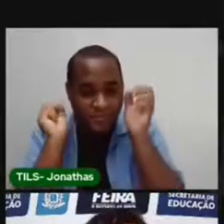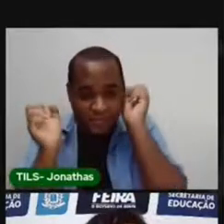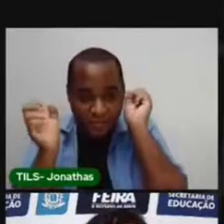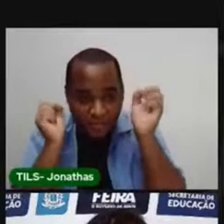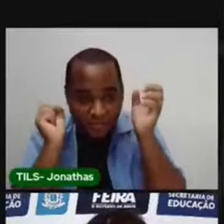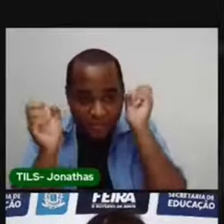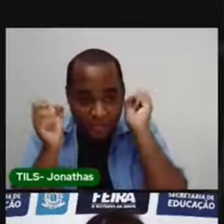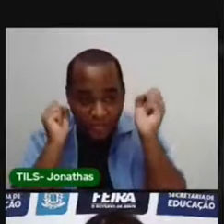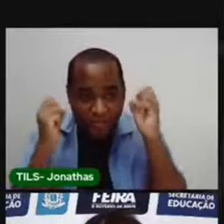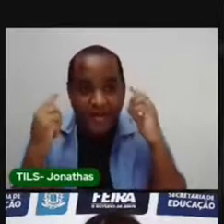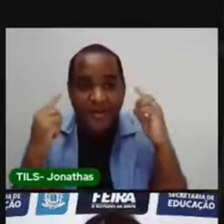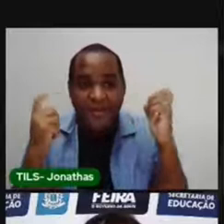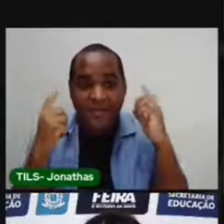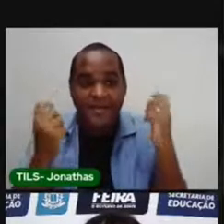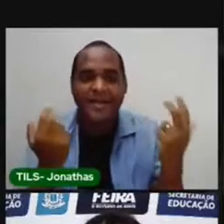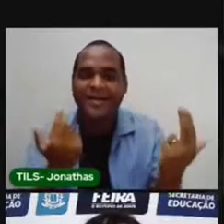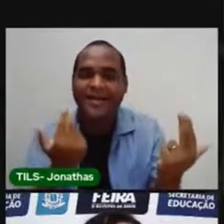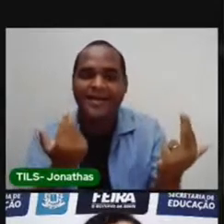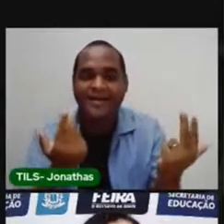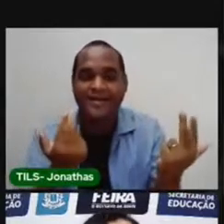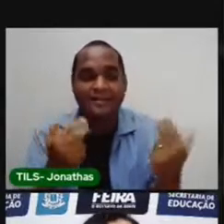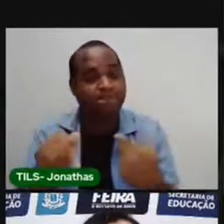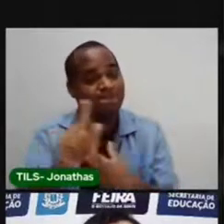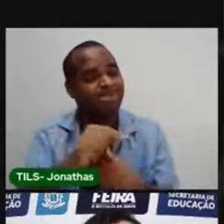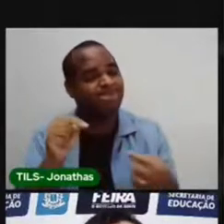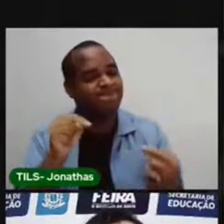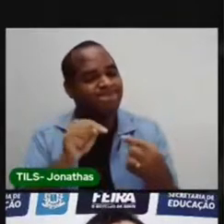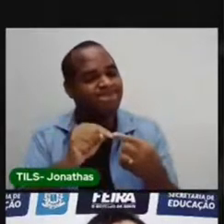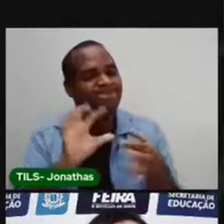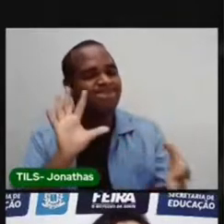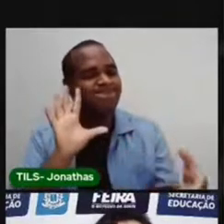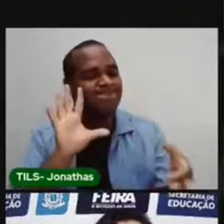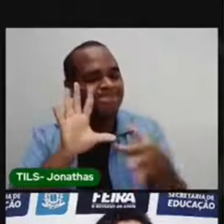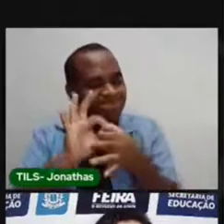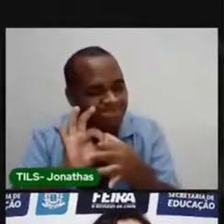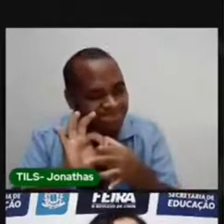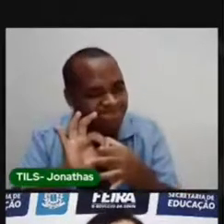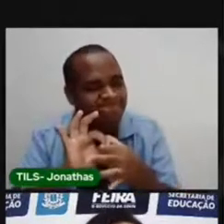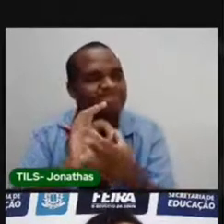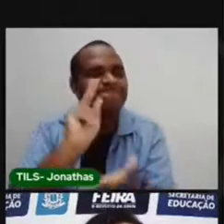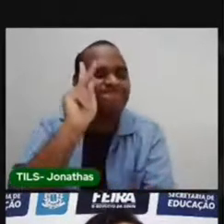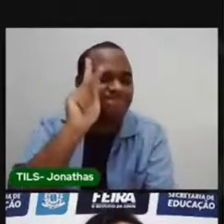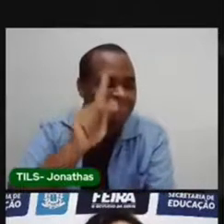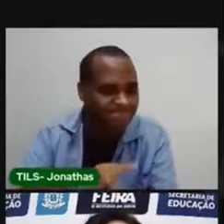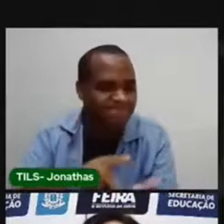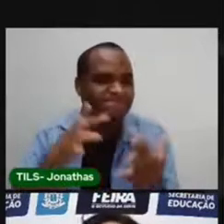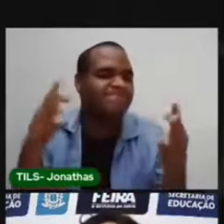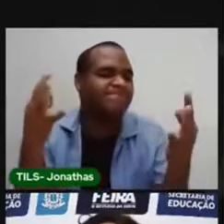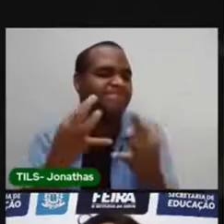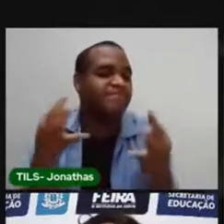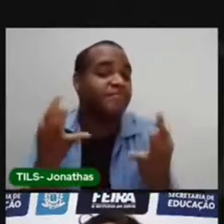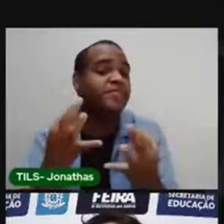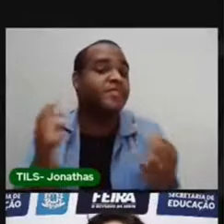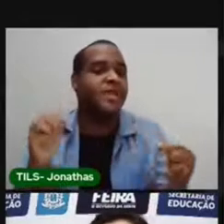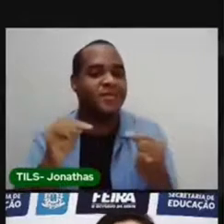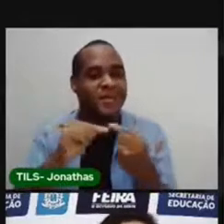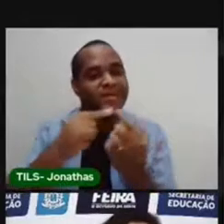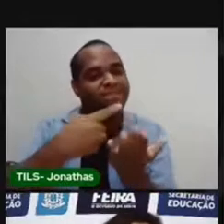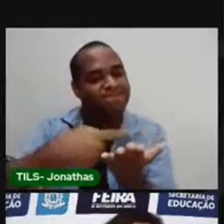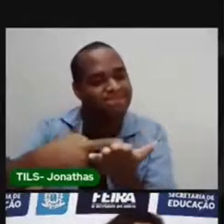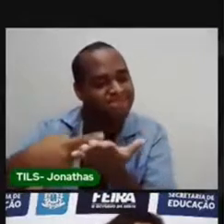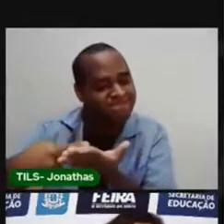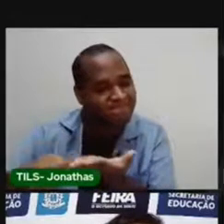o mesmo som. Por isso elas casam perfeitinho numa parlenda. Elas